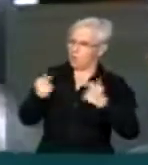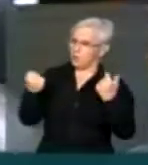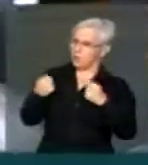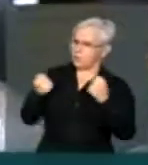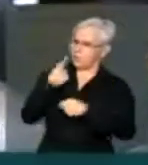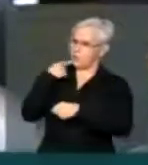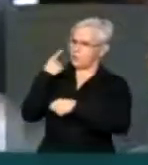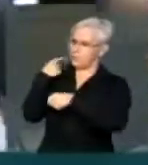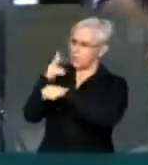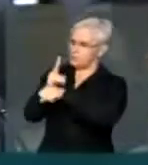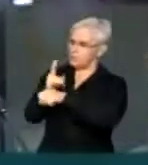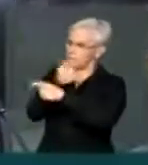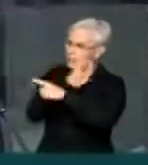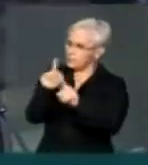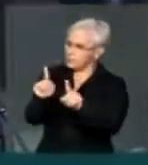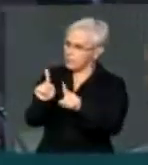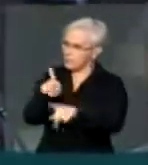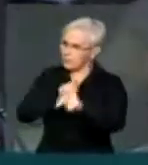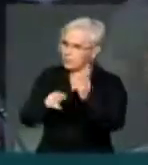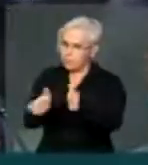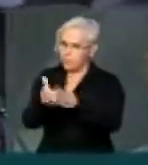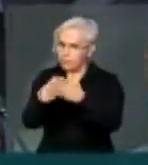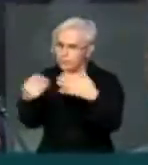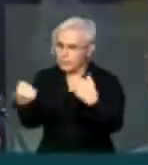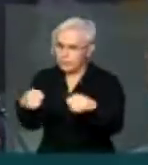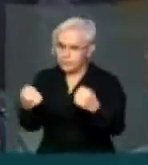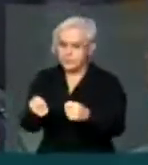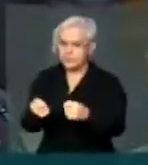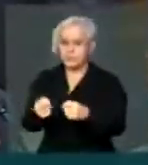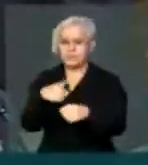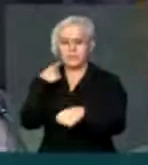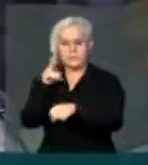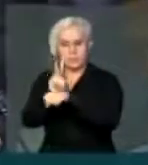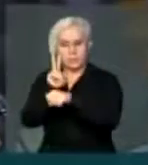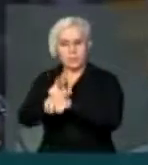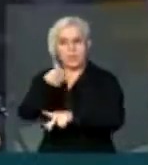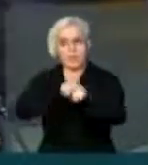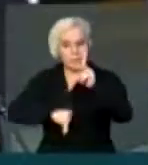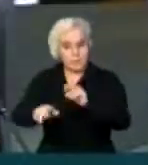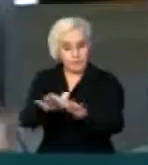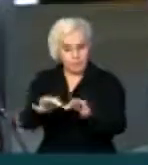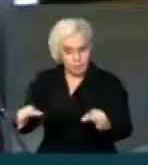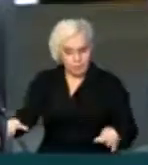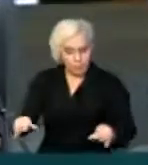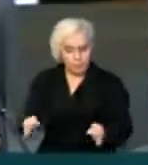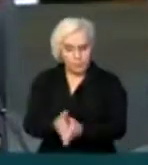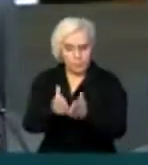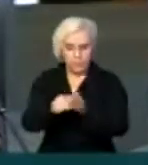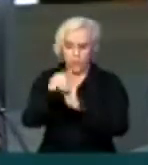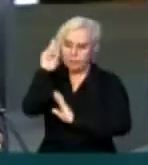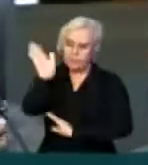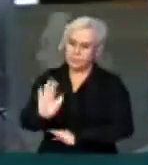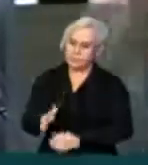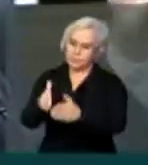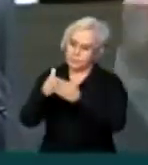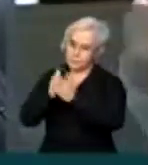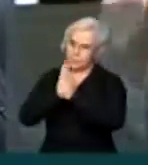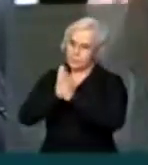superfaturamento da Petrobras. São os mais pobres. Defensoria Pública é para o povo humilde brasileiro. Fazemos a